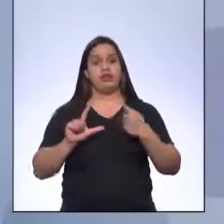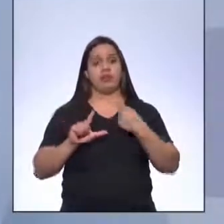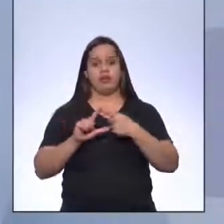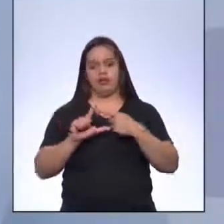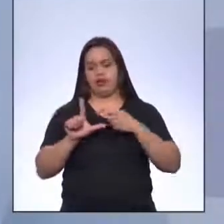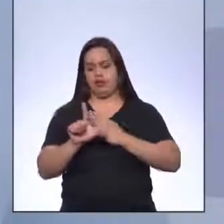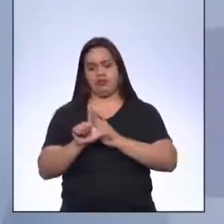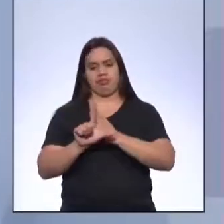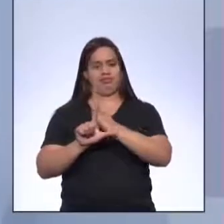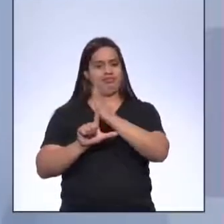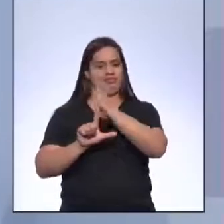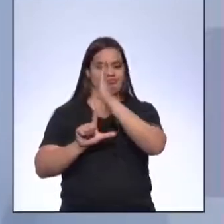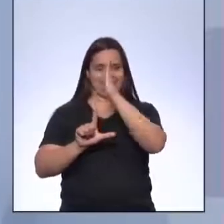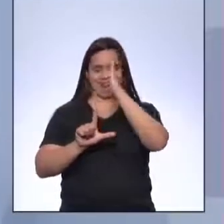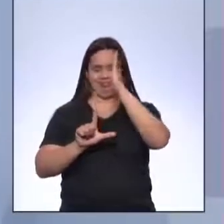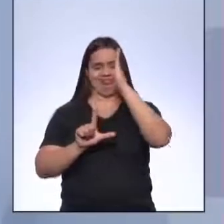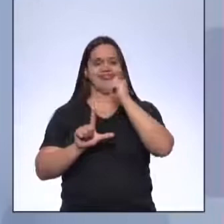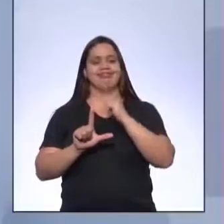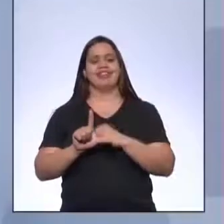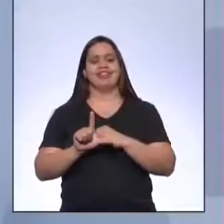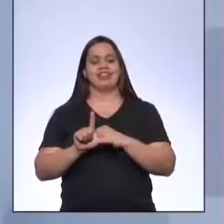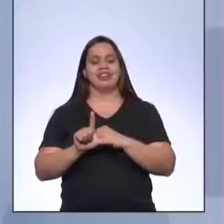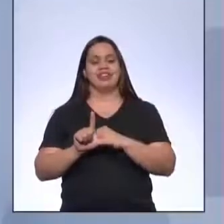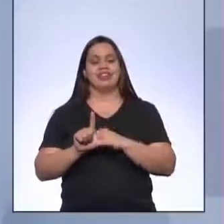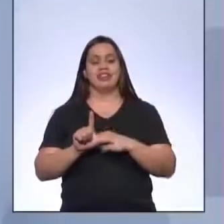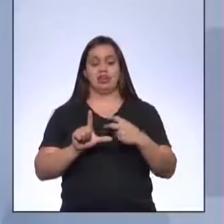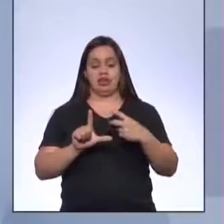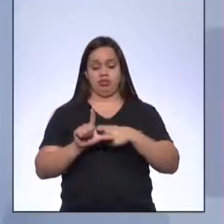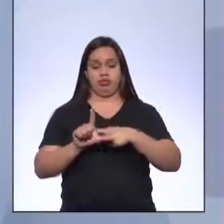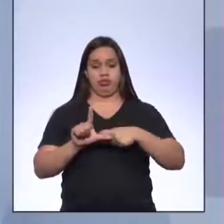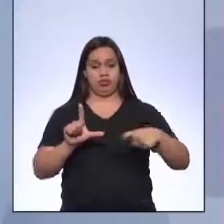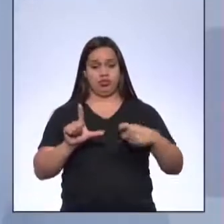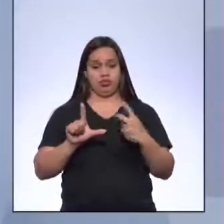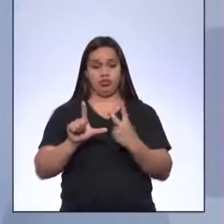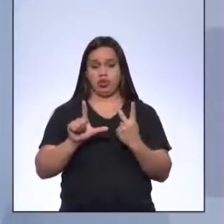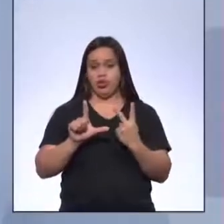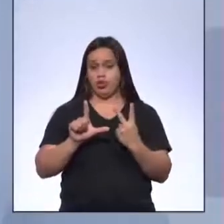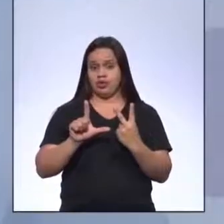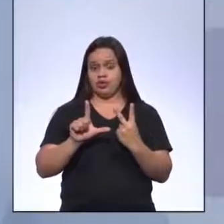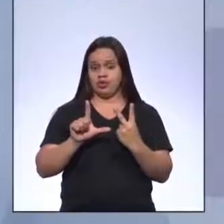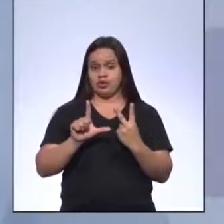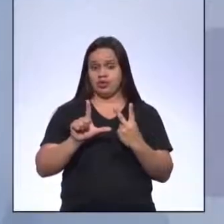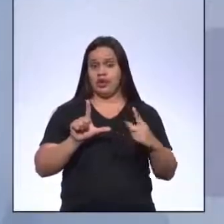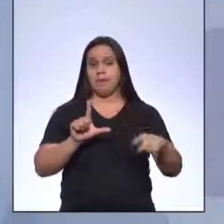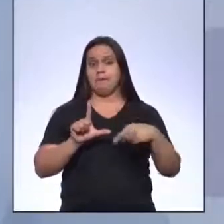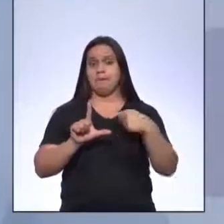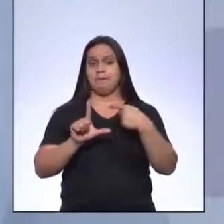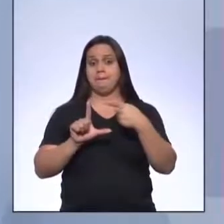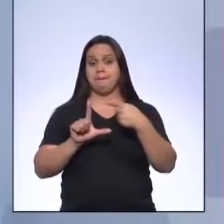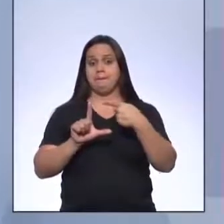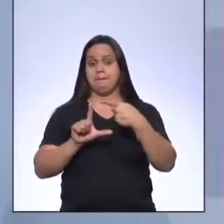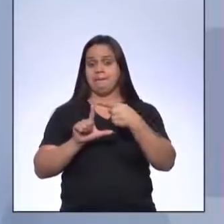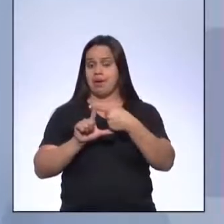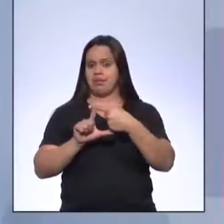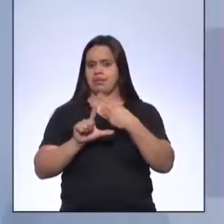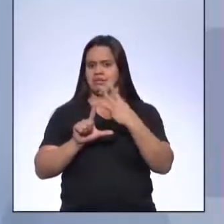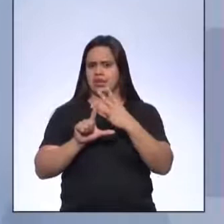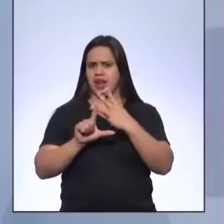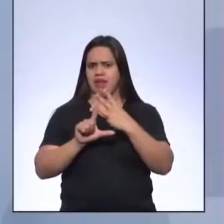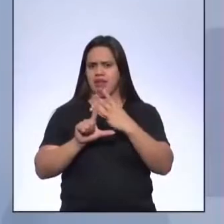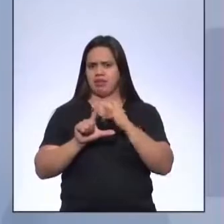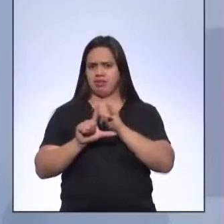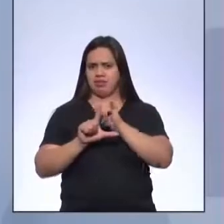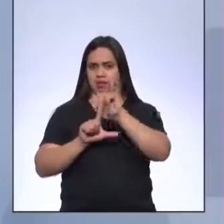até extrapolar né dois do x + 3 do Y Até que não